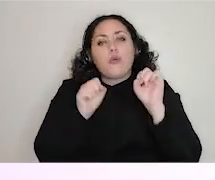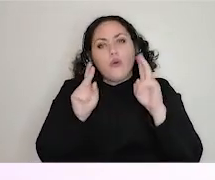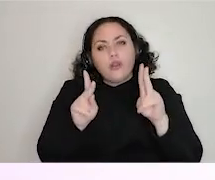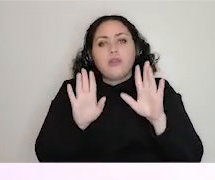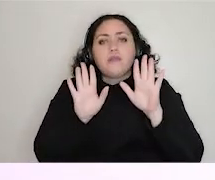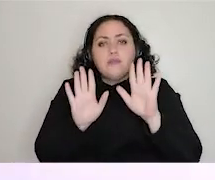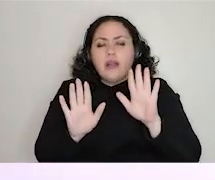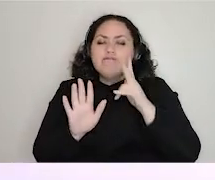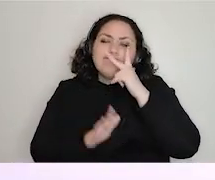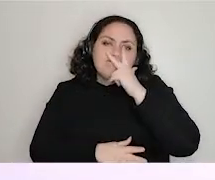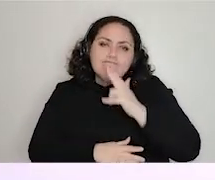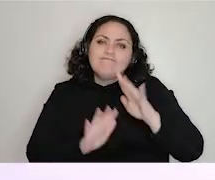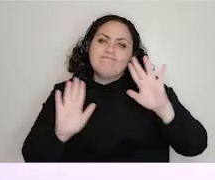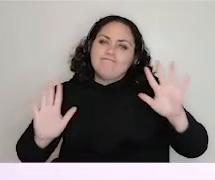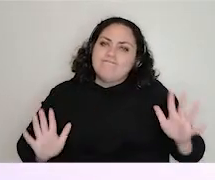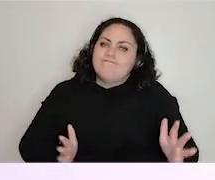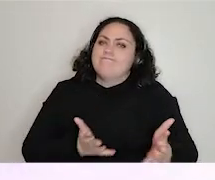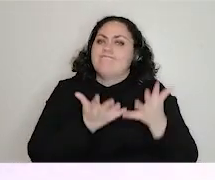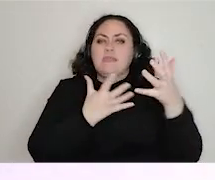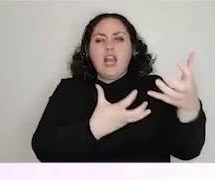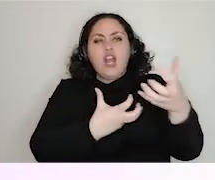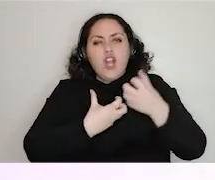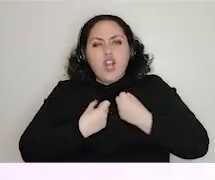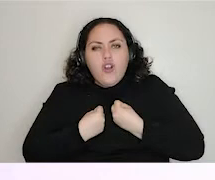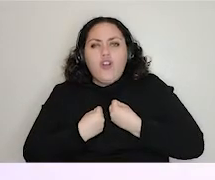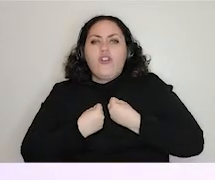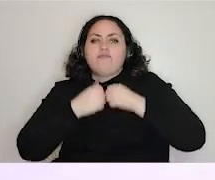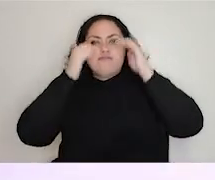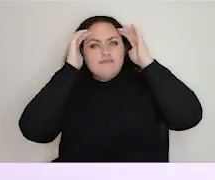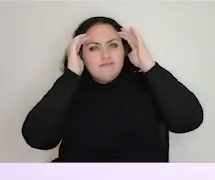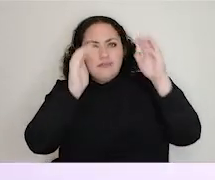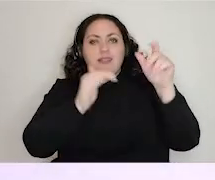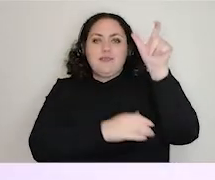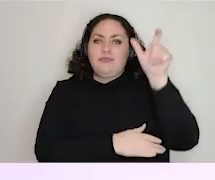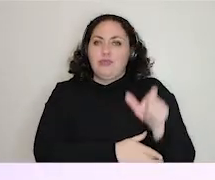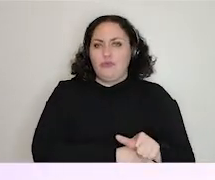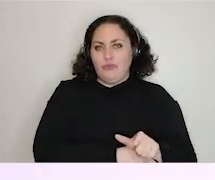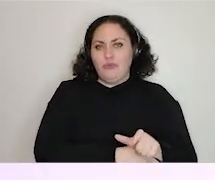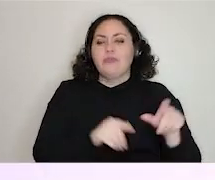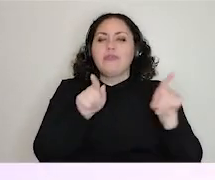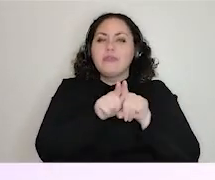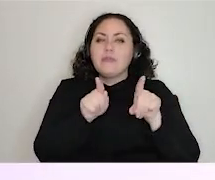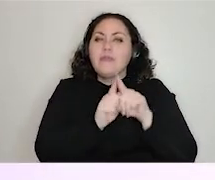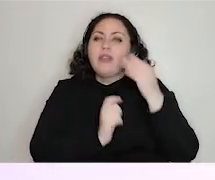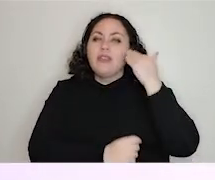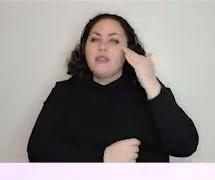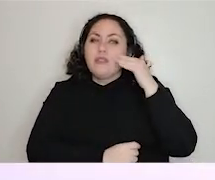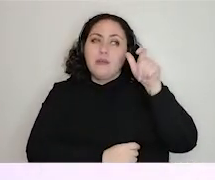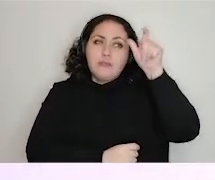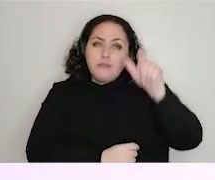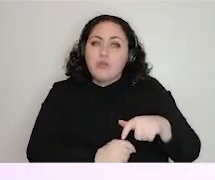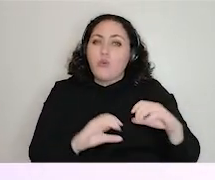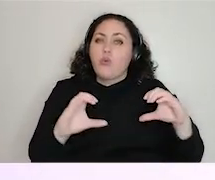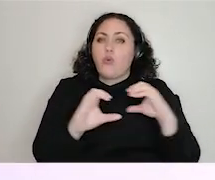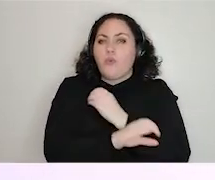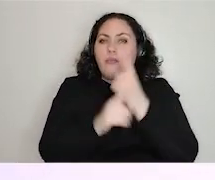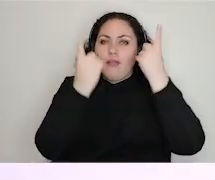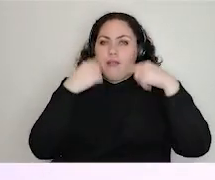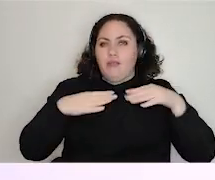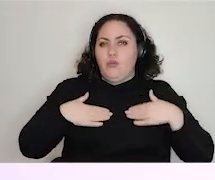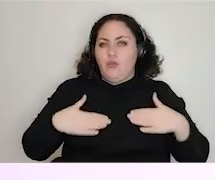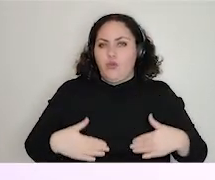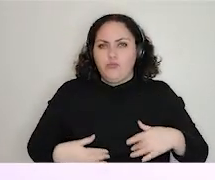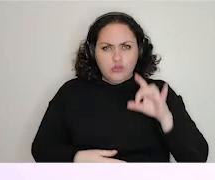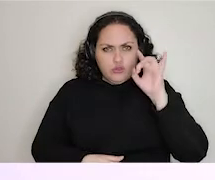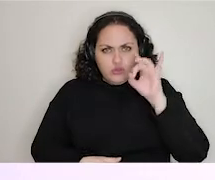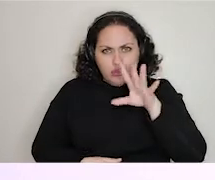específicas, que a gente se ocupe em promover um acolhimento, que a gente se ocupe em respeitar aquela pessoa e entender ela como um todo, não